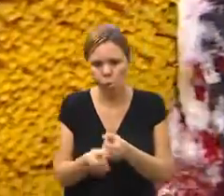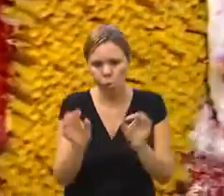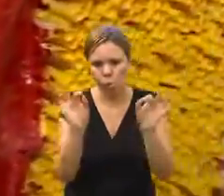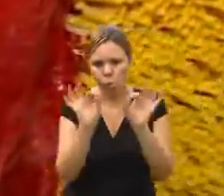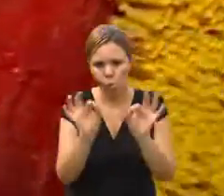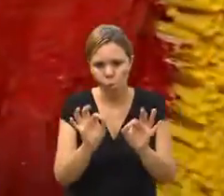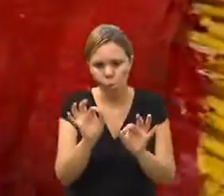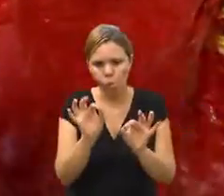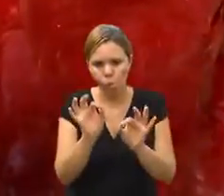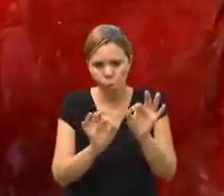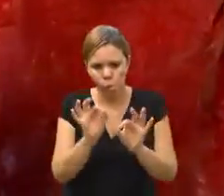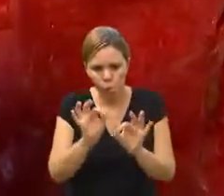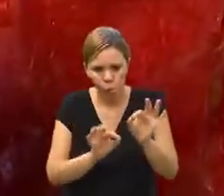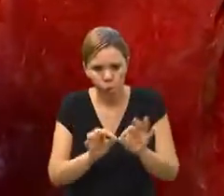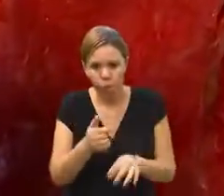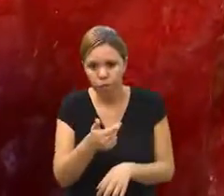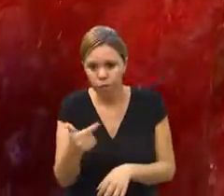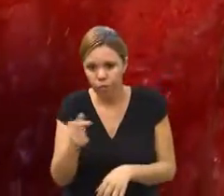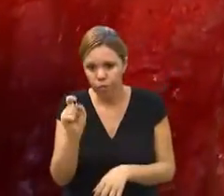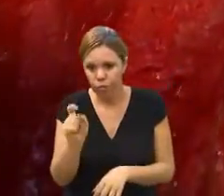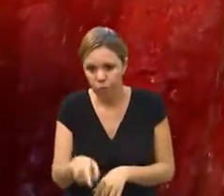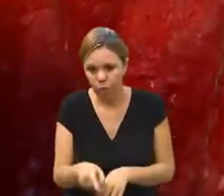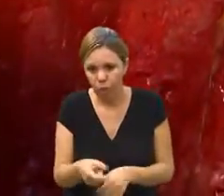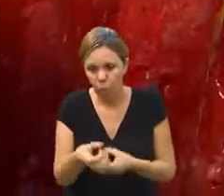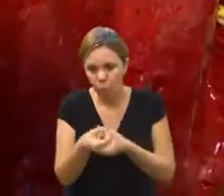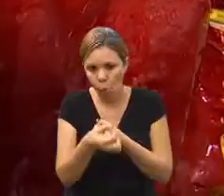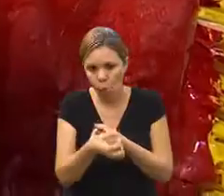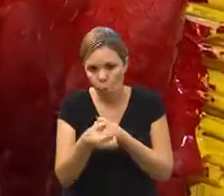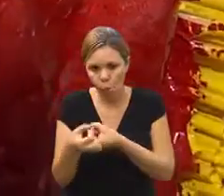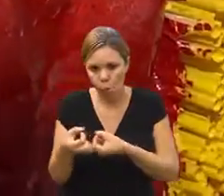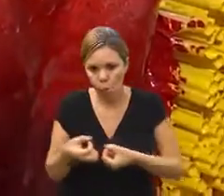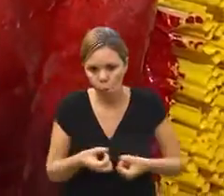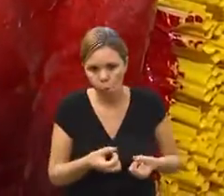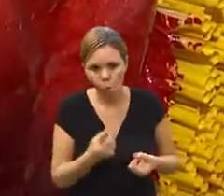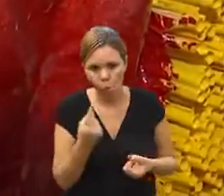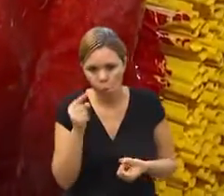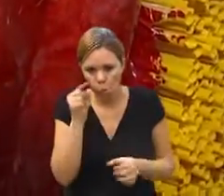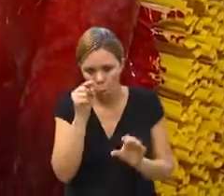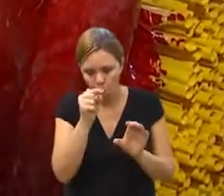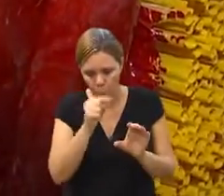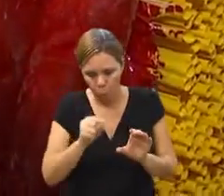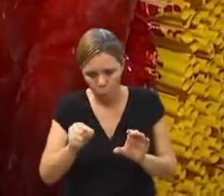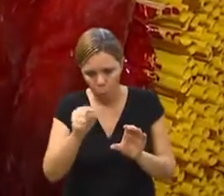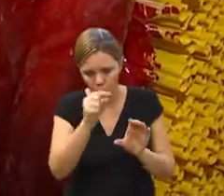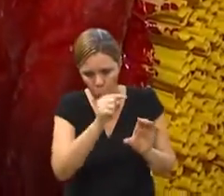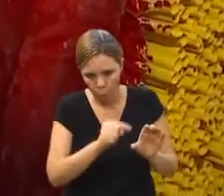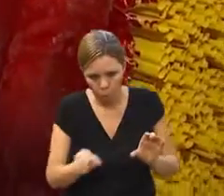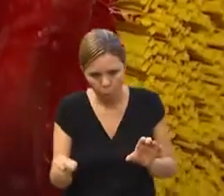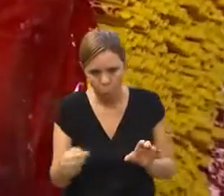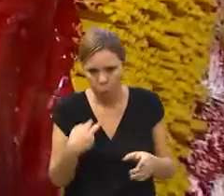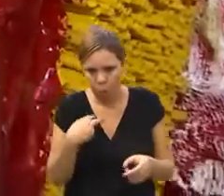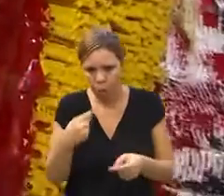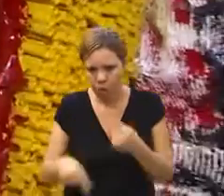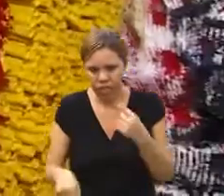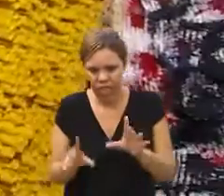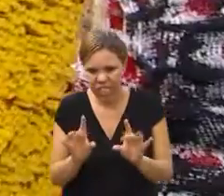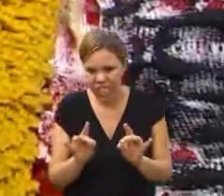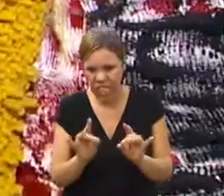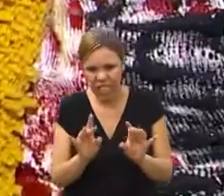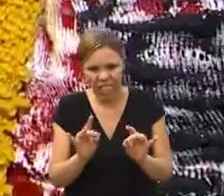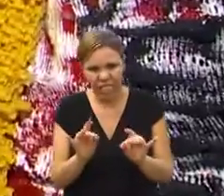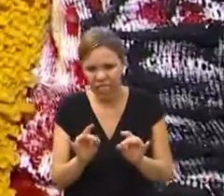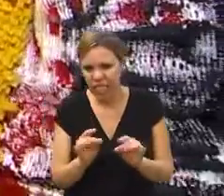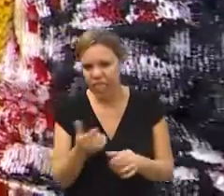coisa... Quantos canudos? 22 mil. Caraca! E foram colocados um a um, porque não dava certo de colar tudo de uma vez,